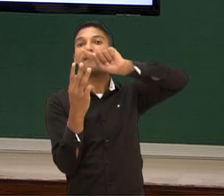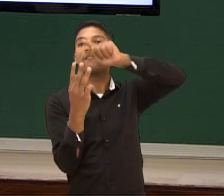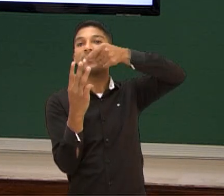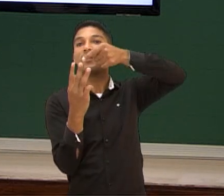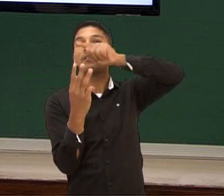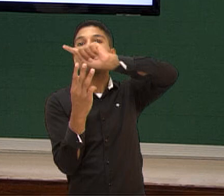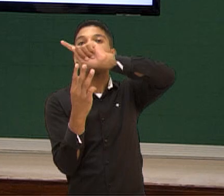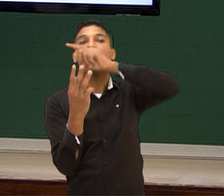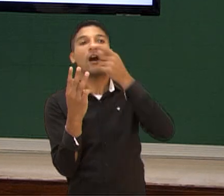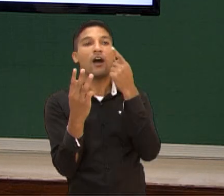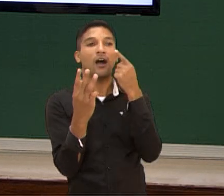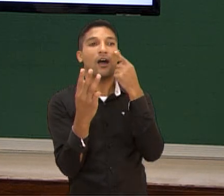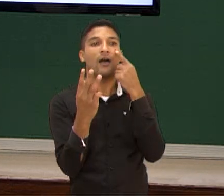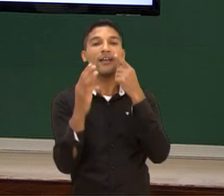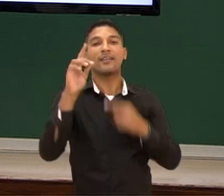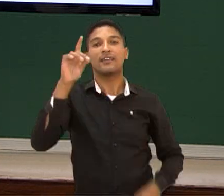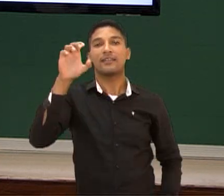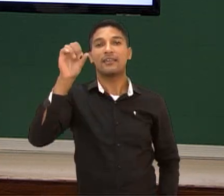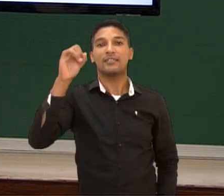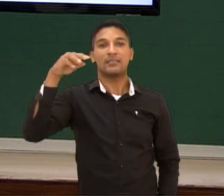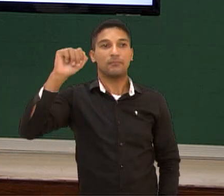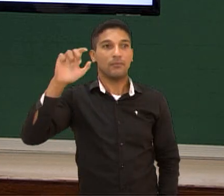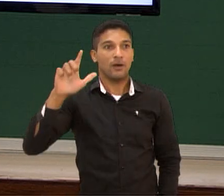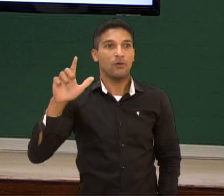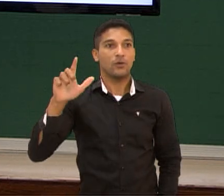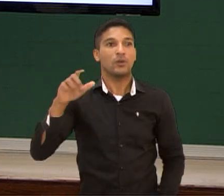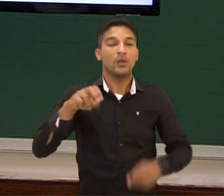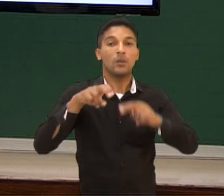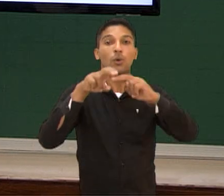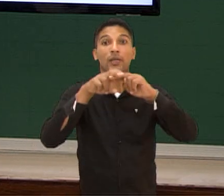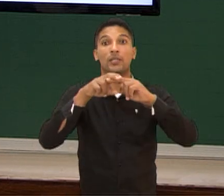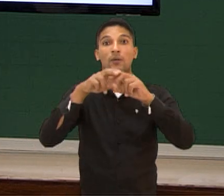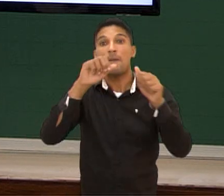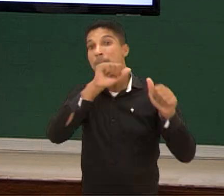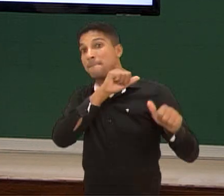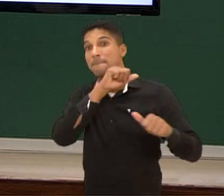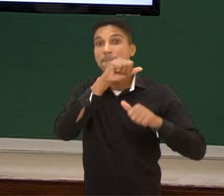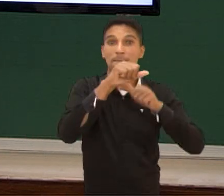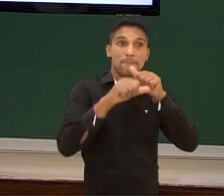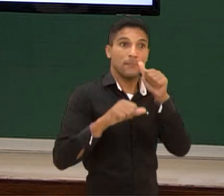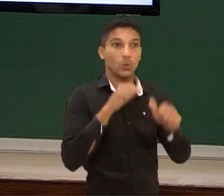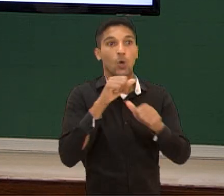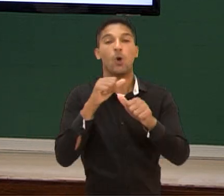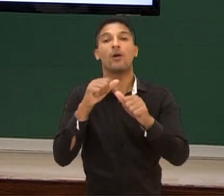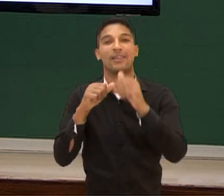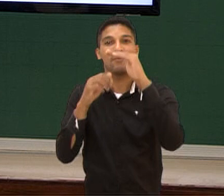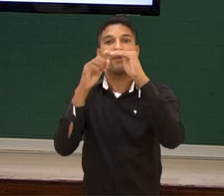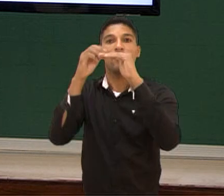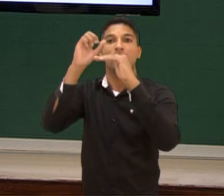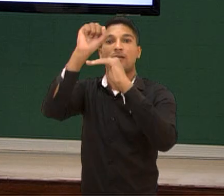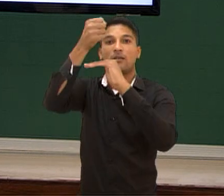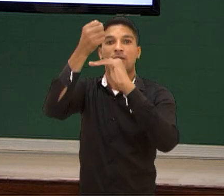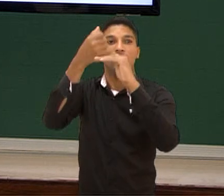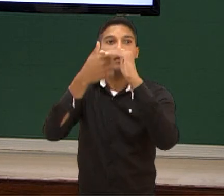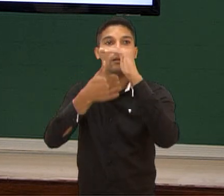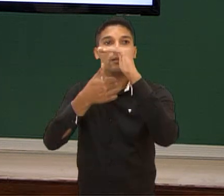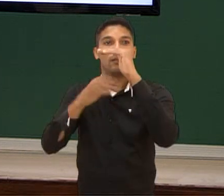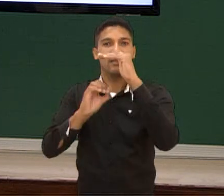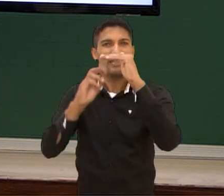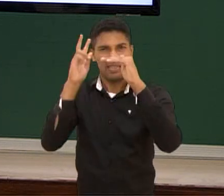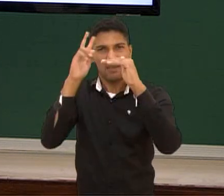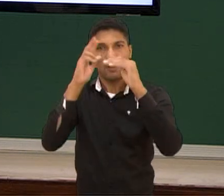E quando eu transformo, né, esse número decimal em fração, lembram que a professora falou para vocês,